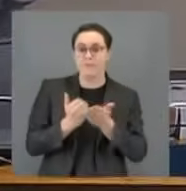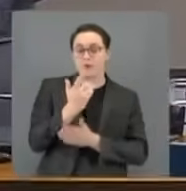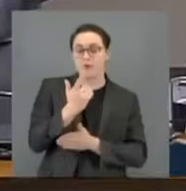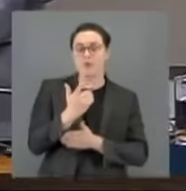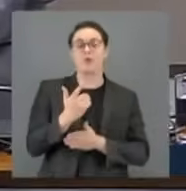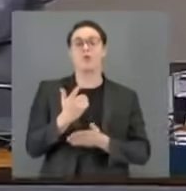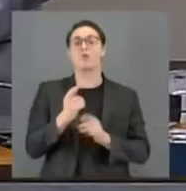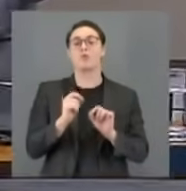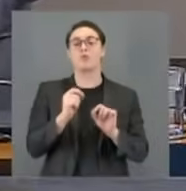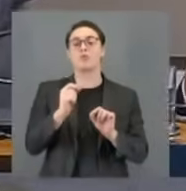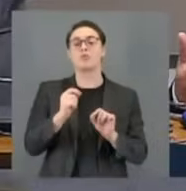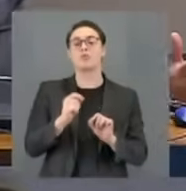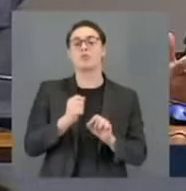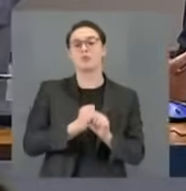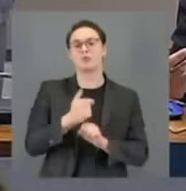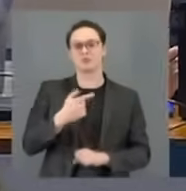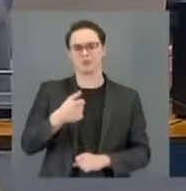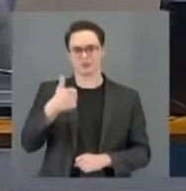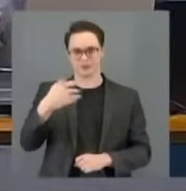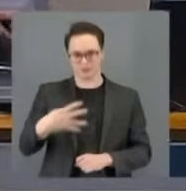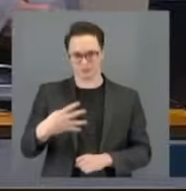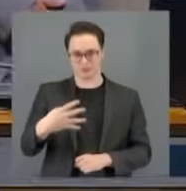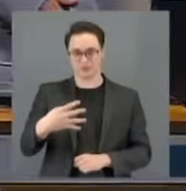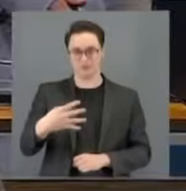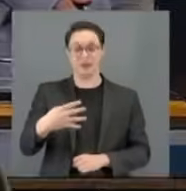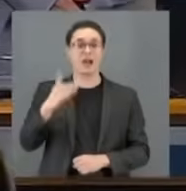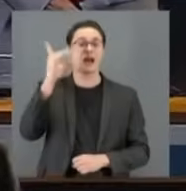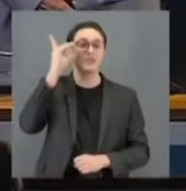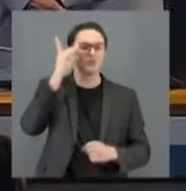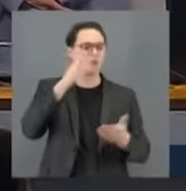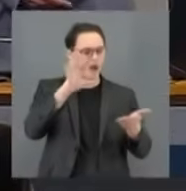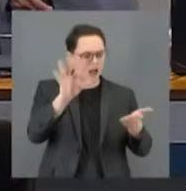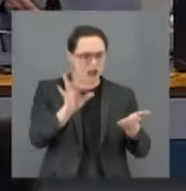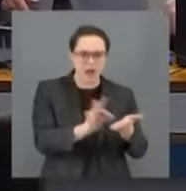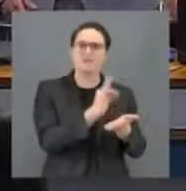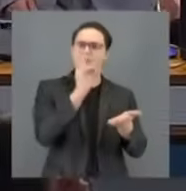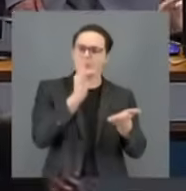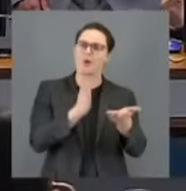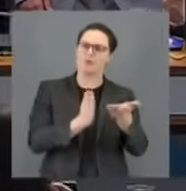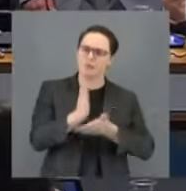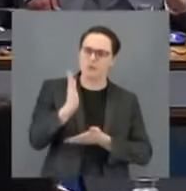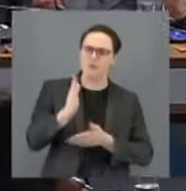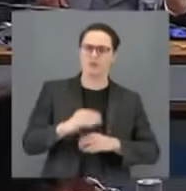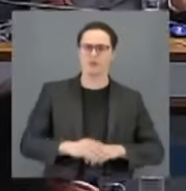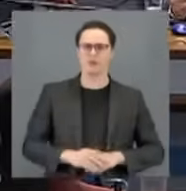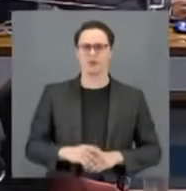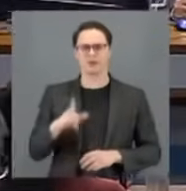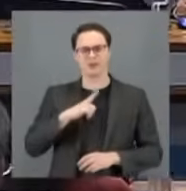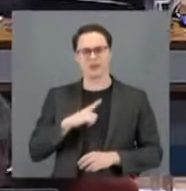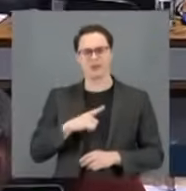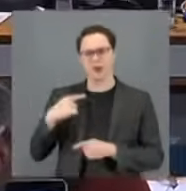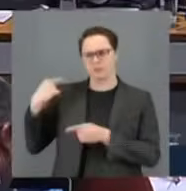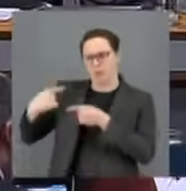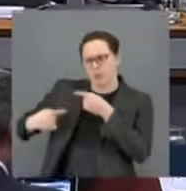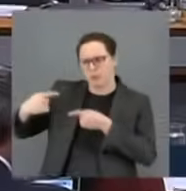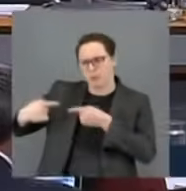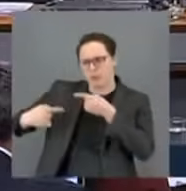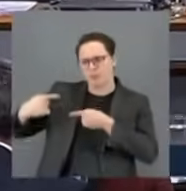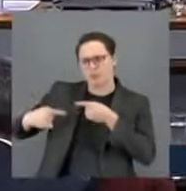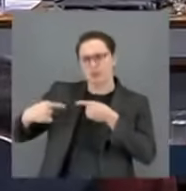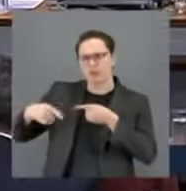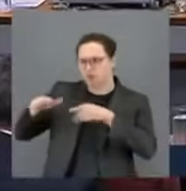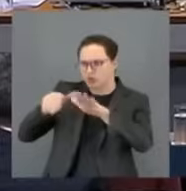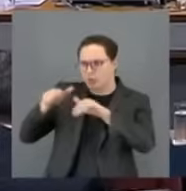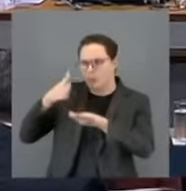2014, sancionada pela presidente Dilma Rousseff, após diversas discussões e debates com a